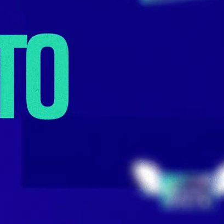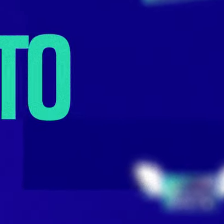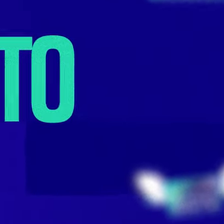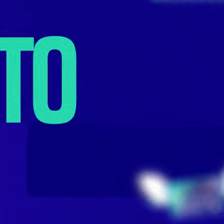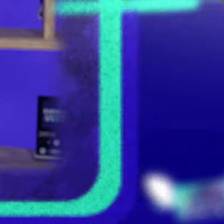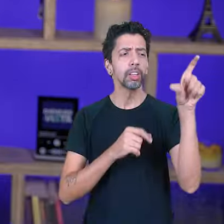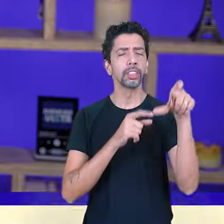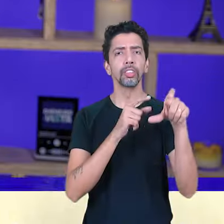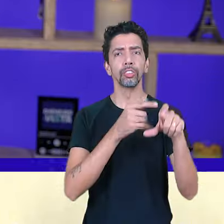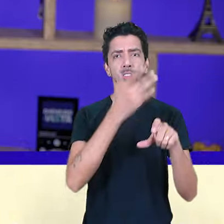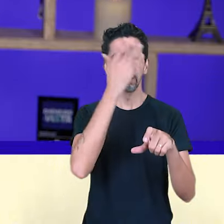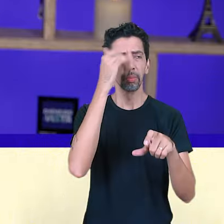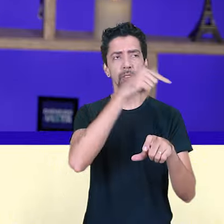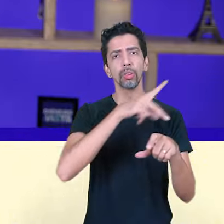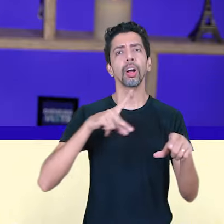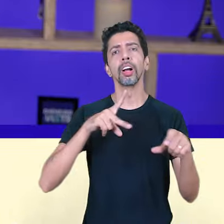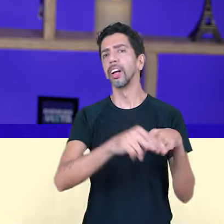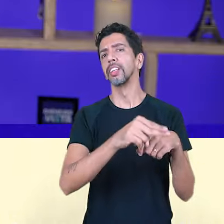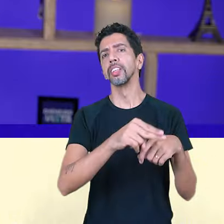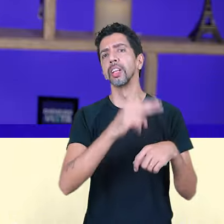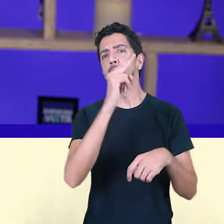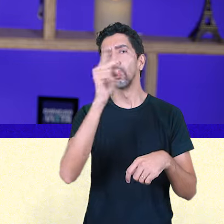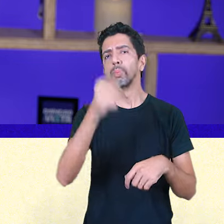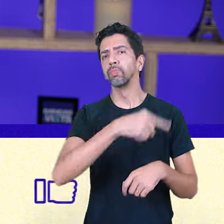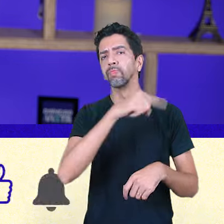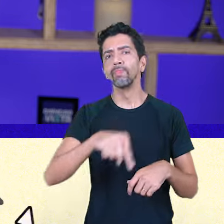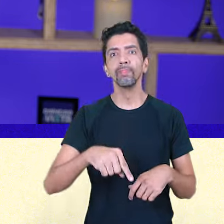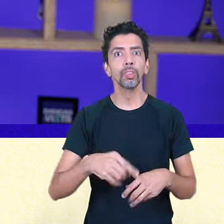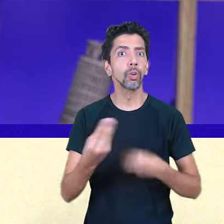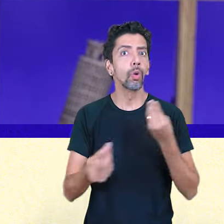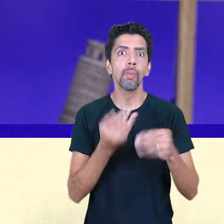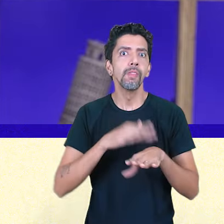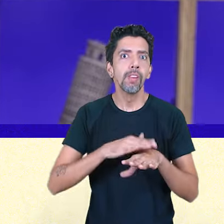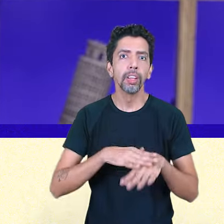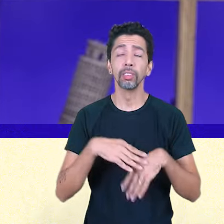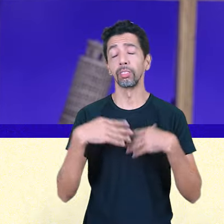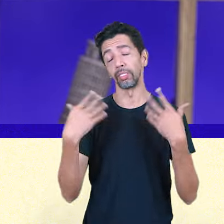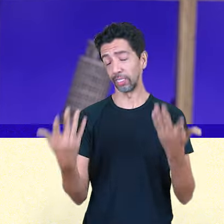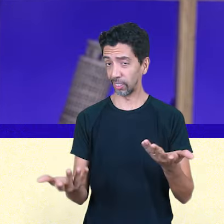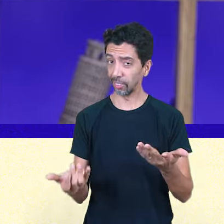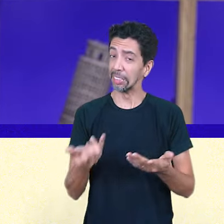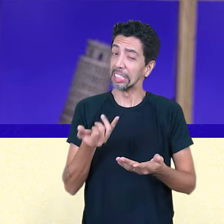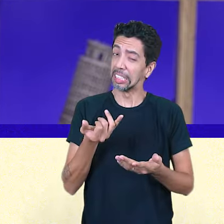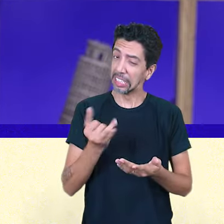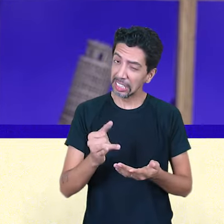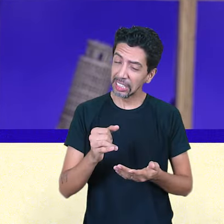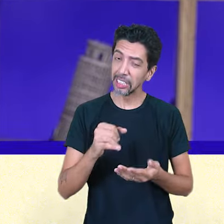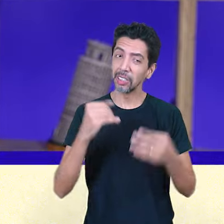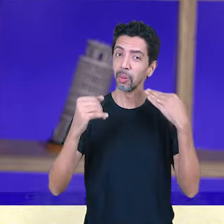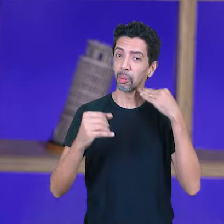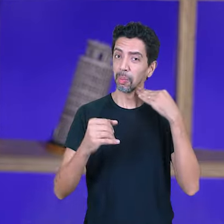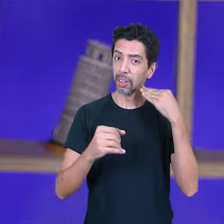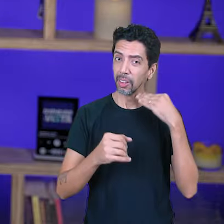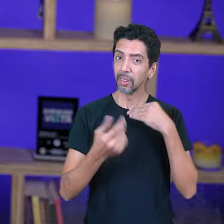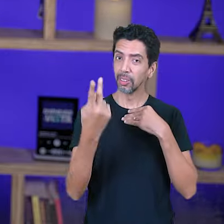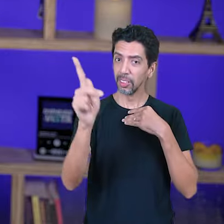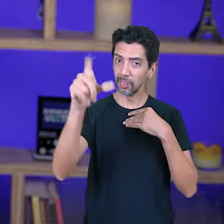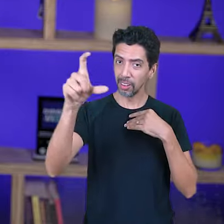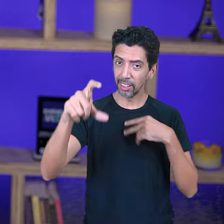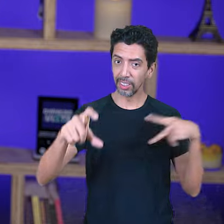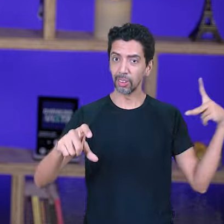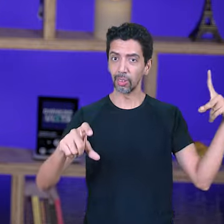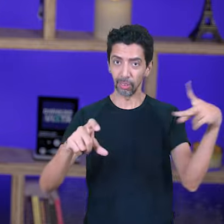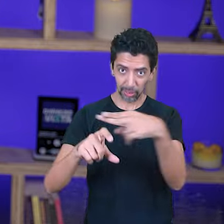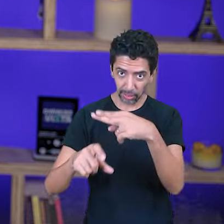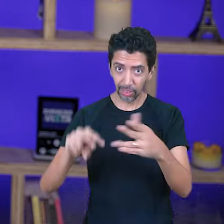fazer então vamos lá se o banco cancelou o seu cartão de crédito é porque você não pagou a fatura deste cartão o